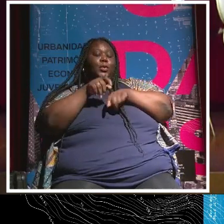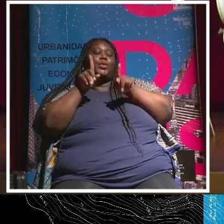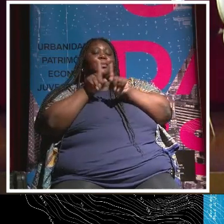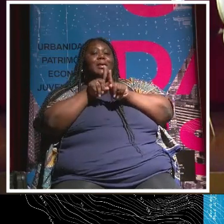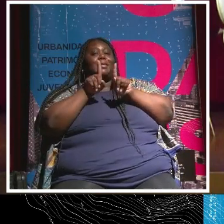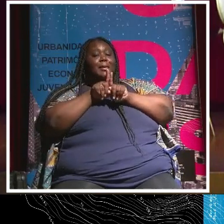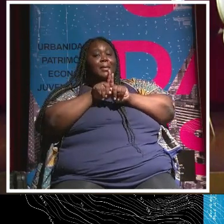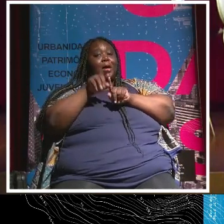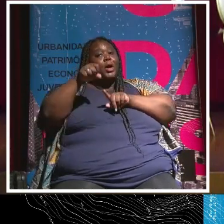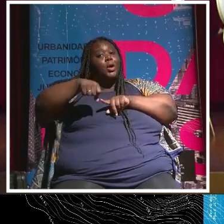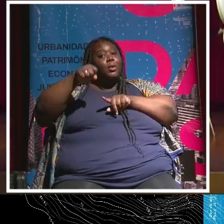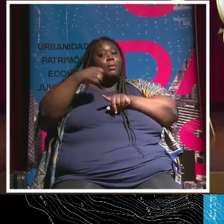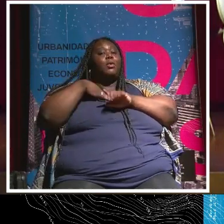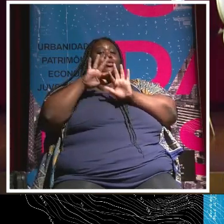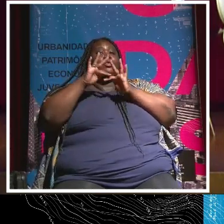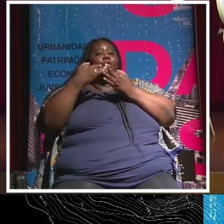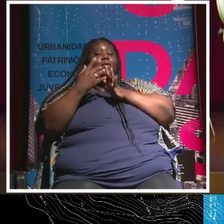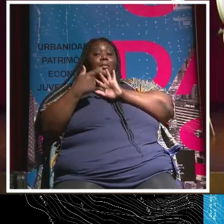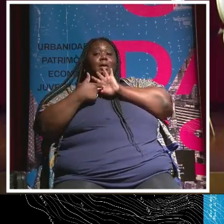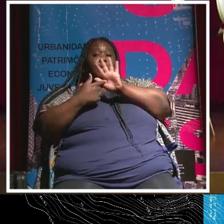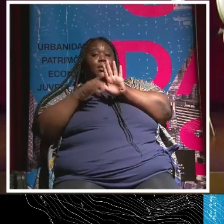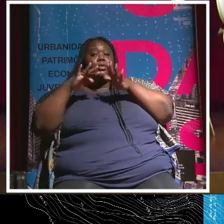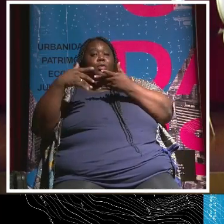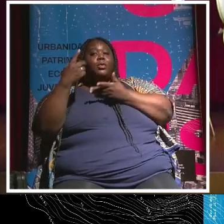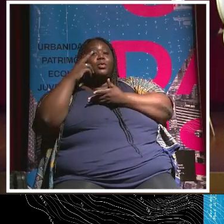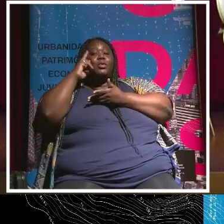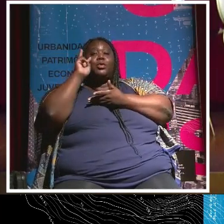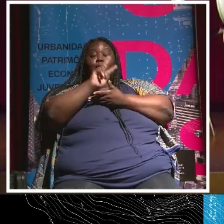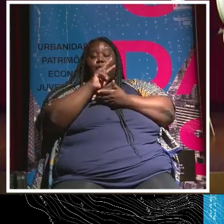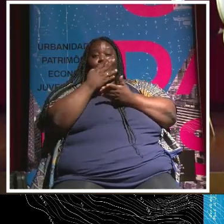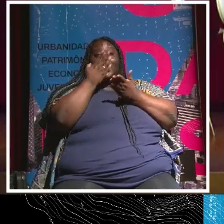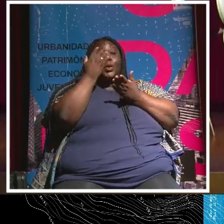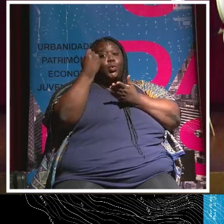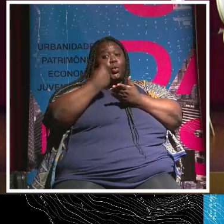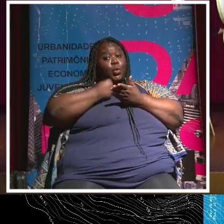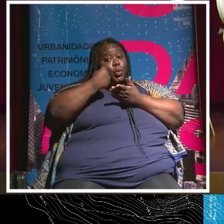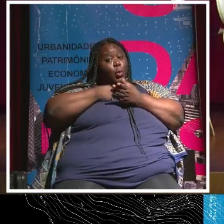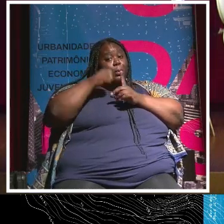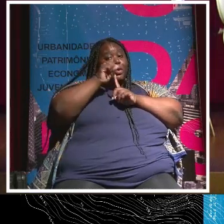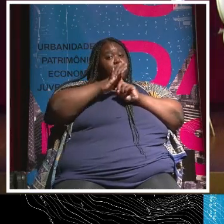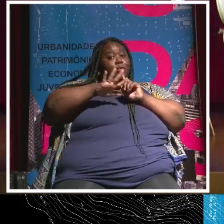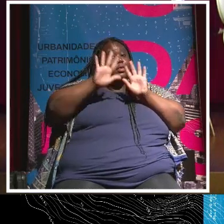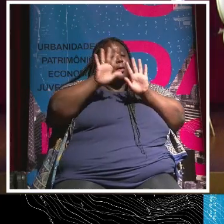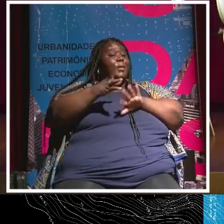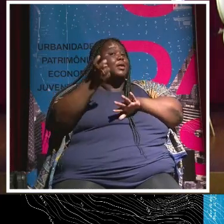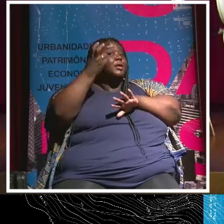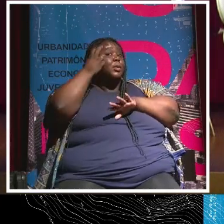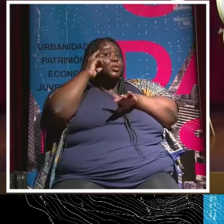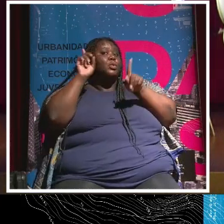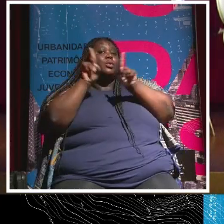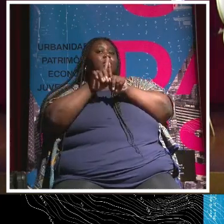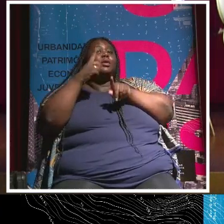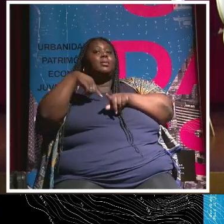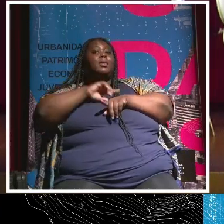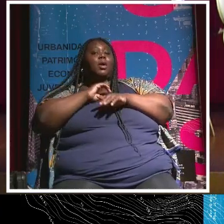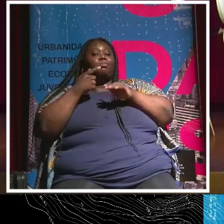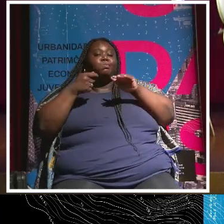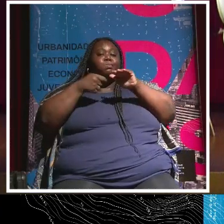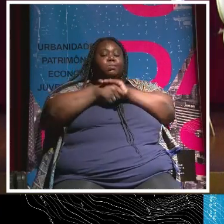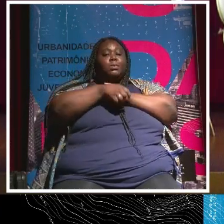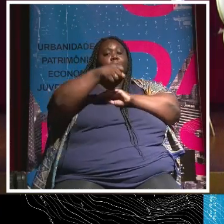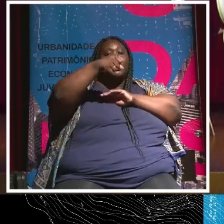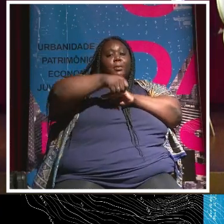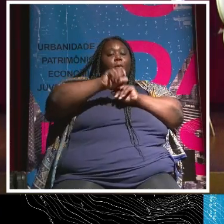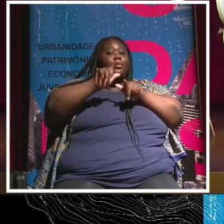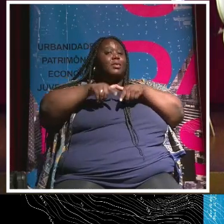O Bolsa Família sinaliza isso quando a gente vê os índices sociais, mas a cultura também quando a gente chega com recursos, com bolsas e